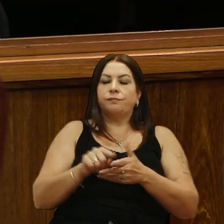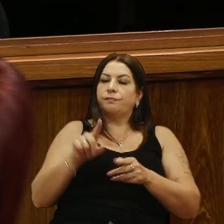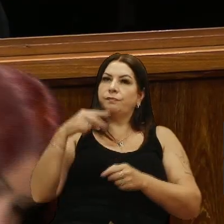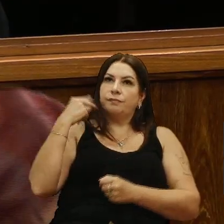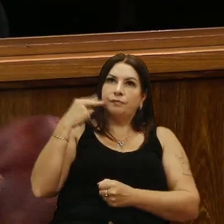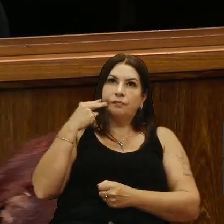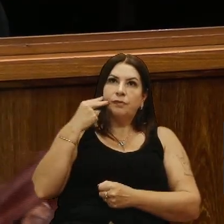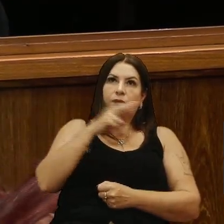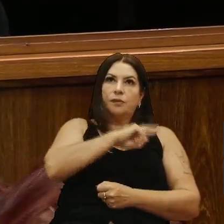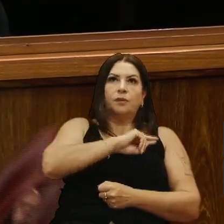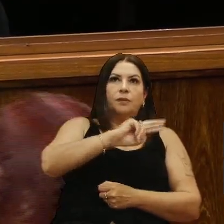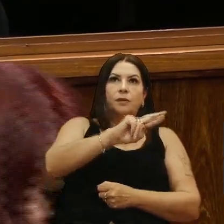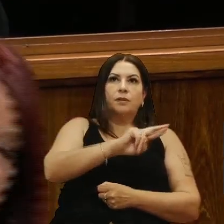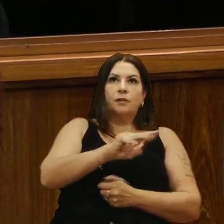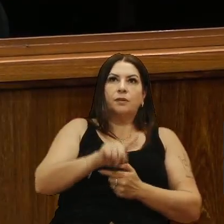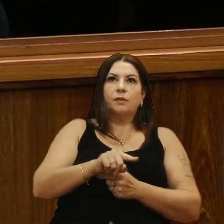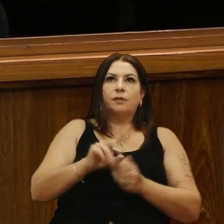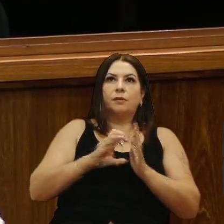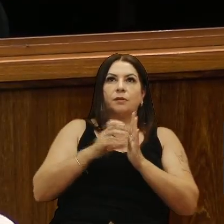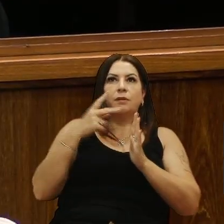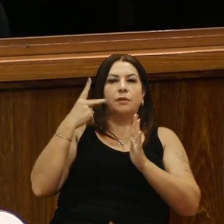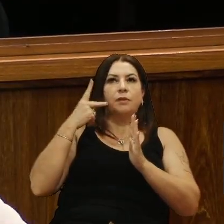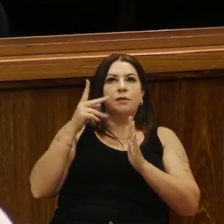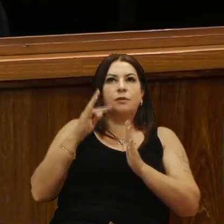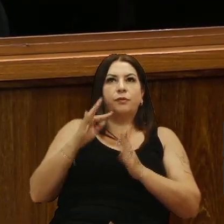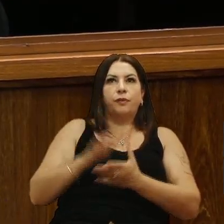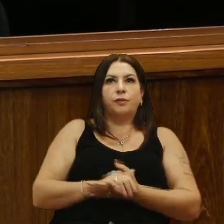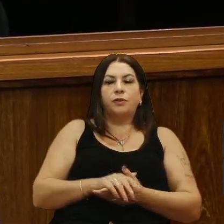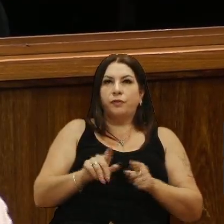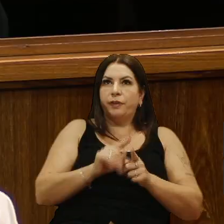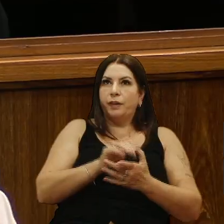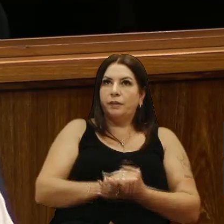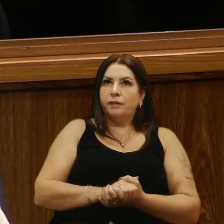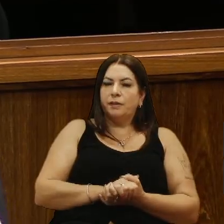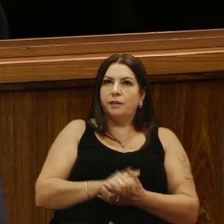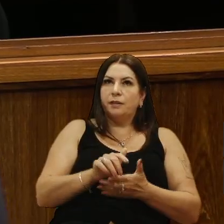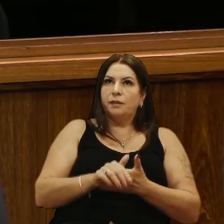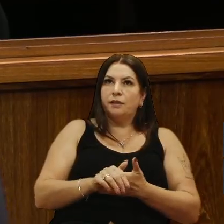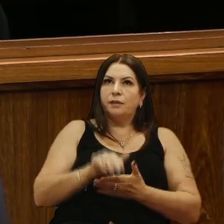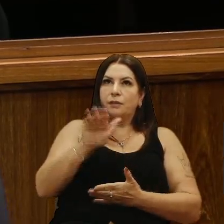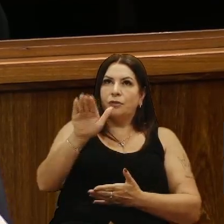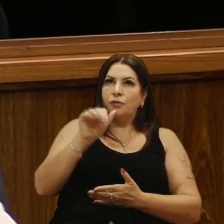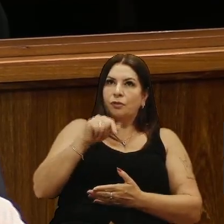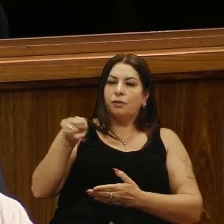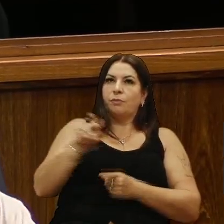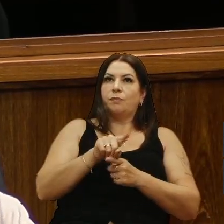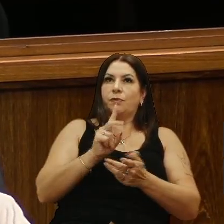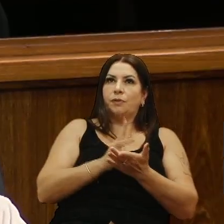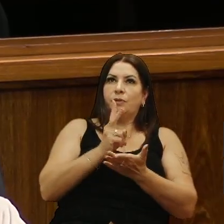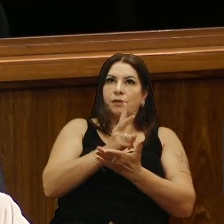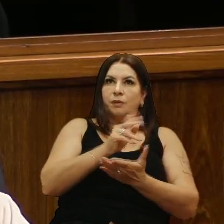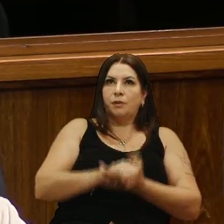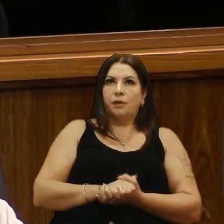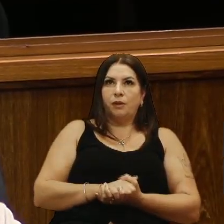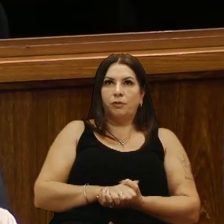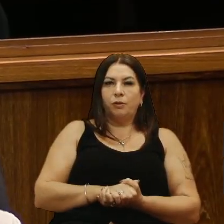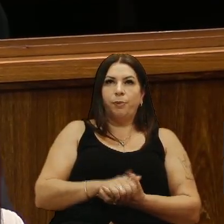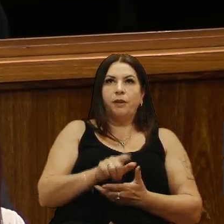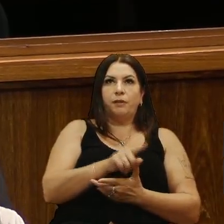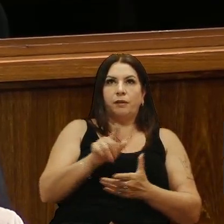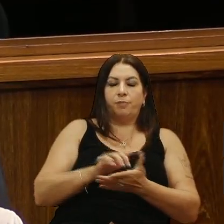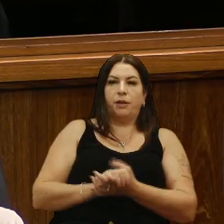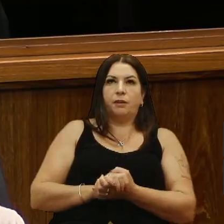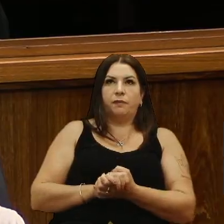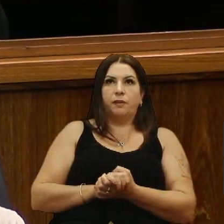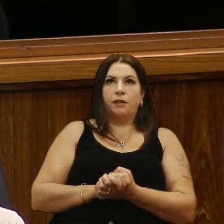vereadora que represento muito bem o Partido dos Trabalhadores. E não preciso chamar suplente, porque eu vou continuar.